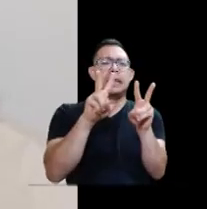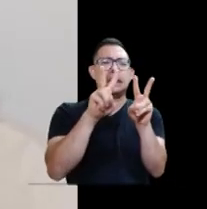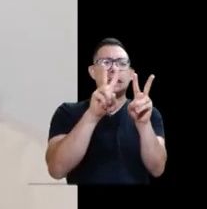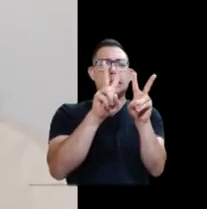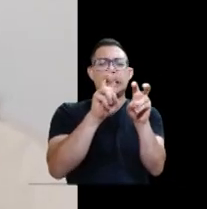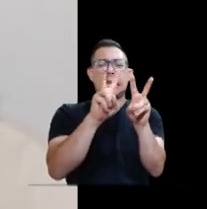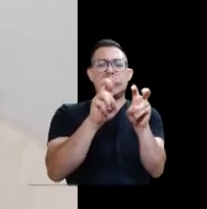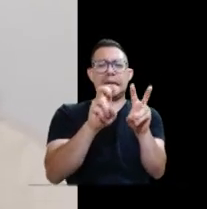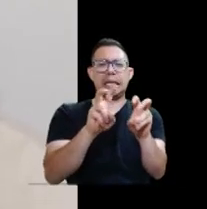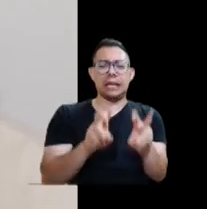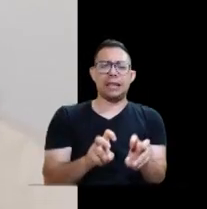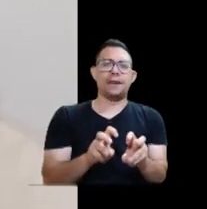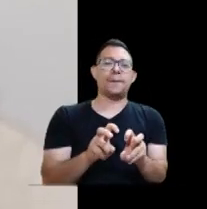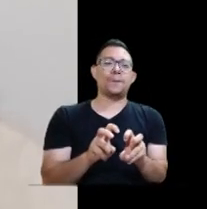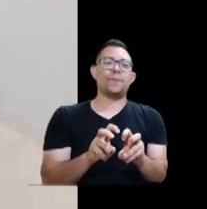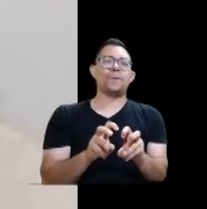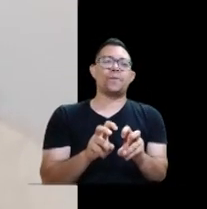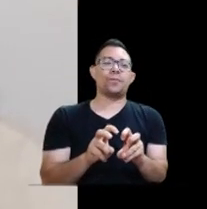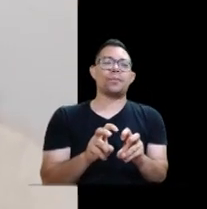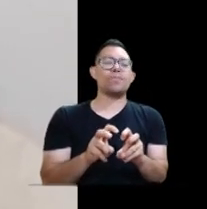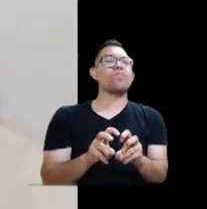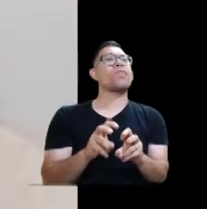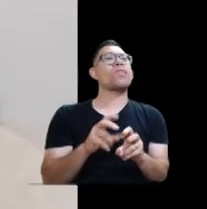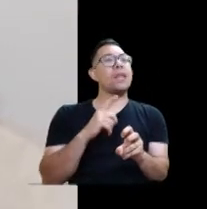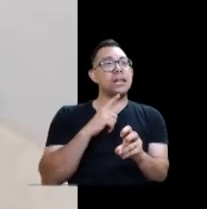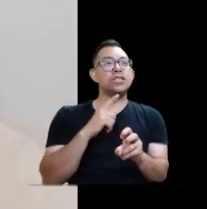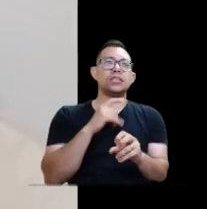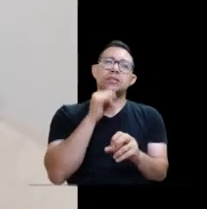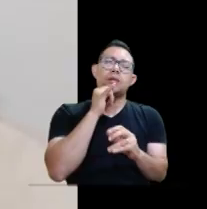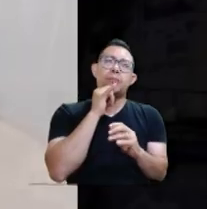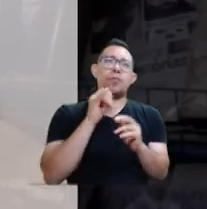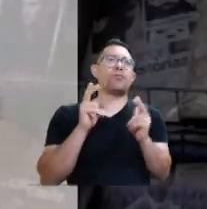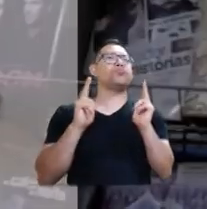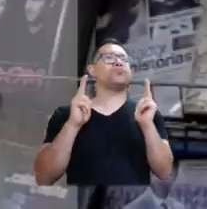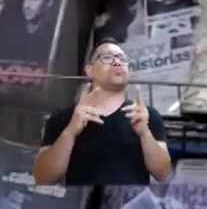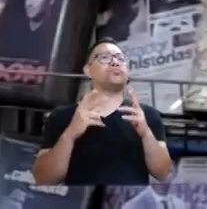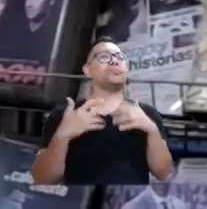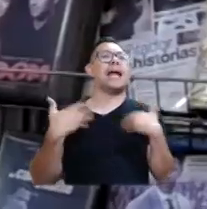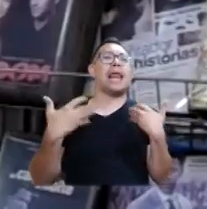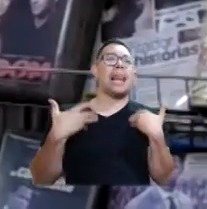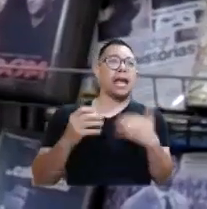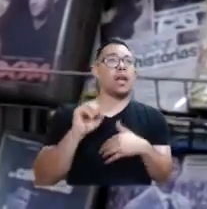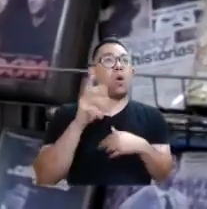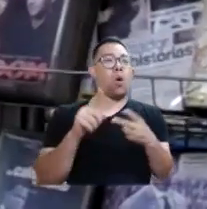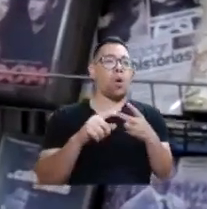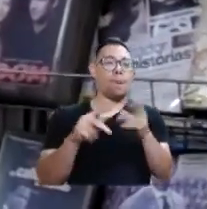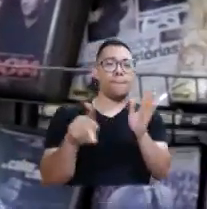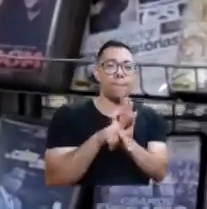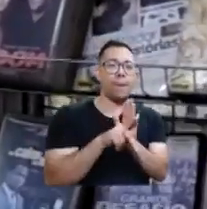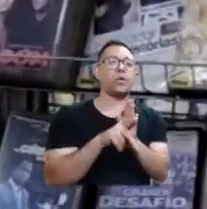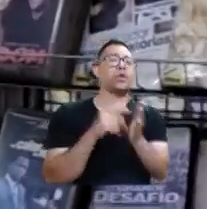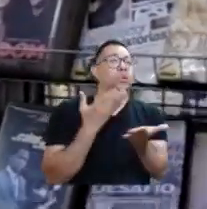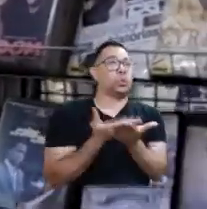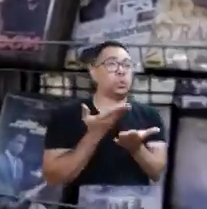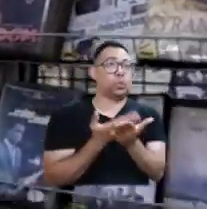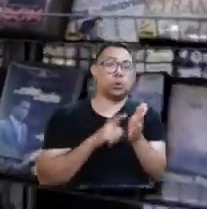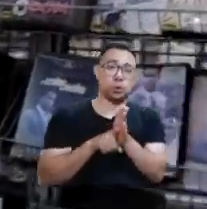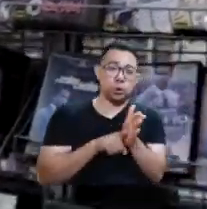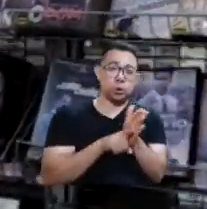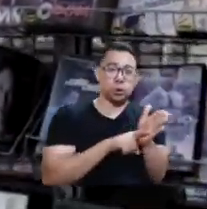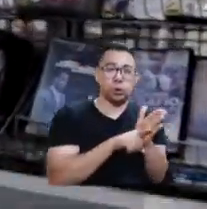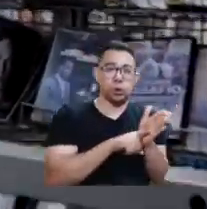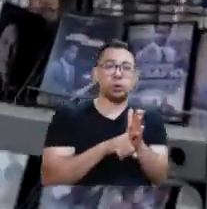orientar. Nossa, tinha cada título sensacional, não só para lazer, né, final de semana, mas